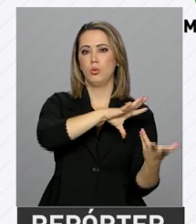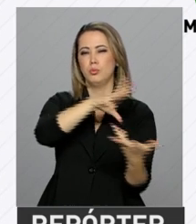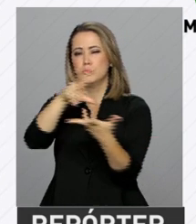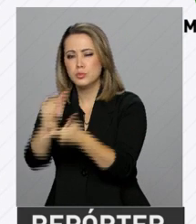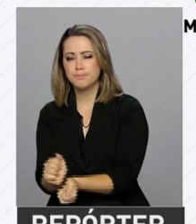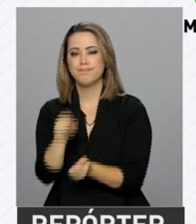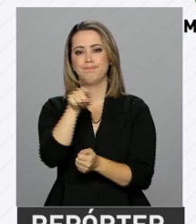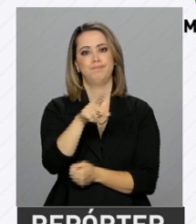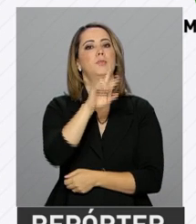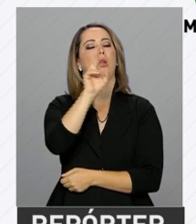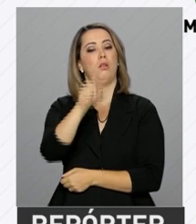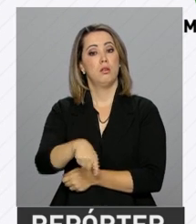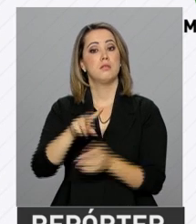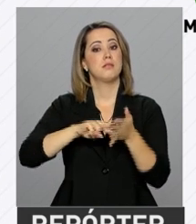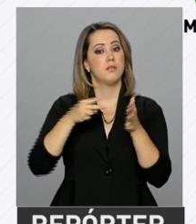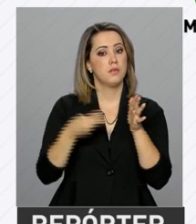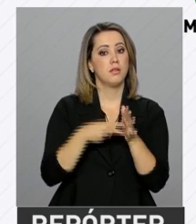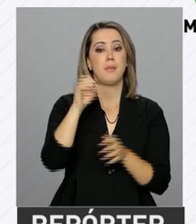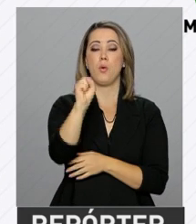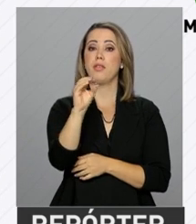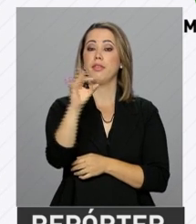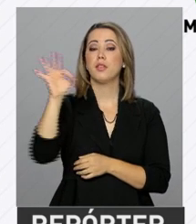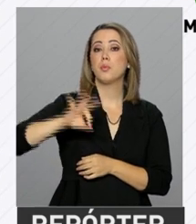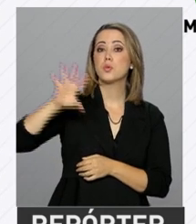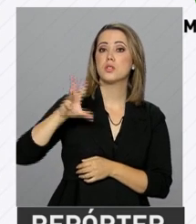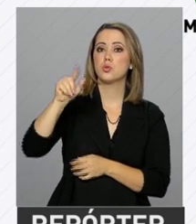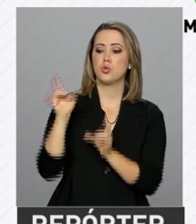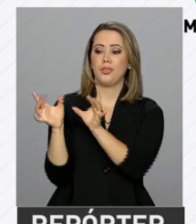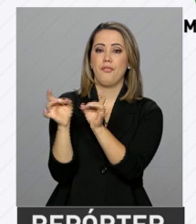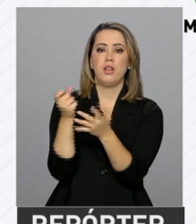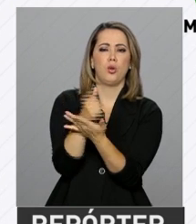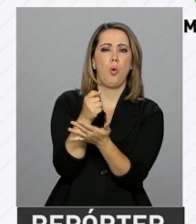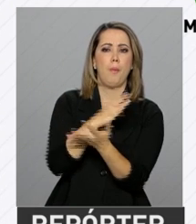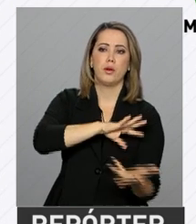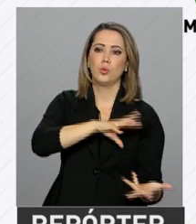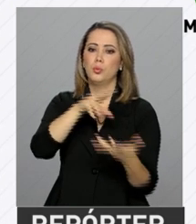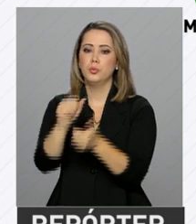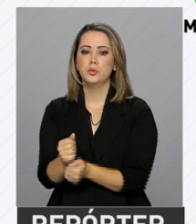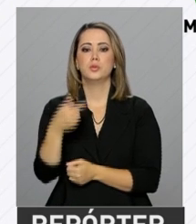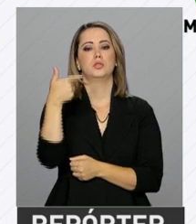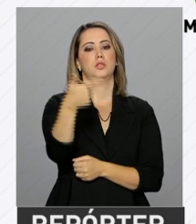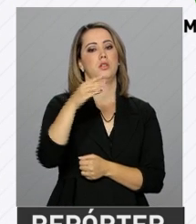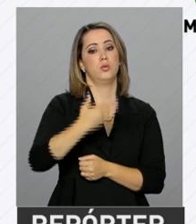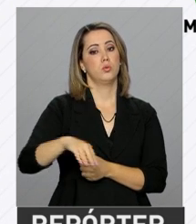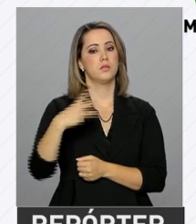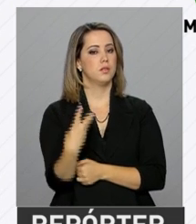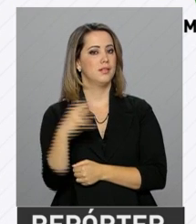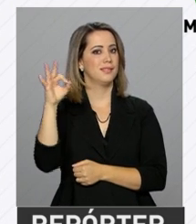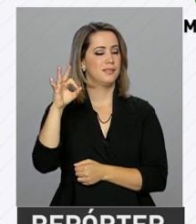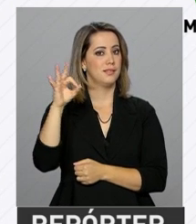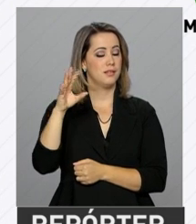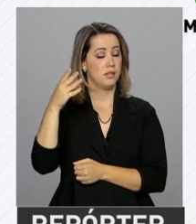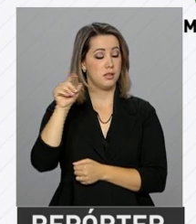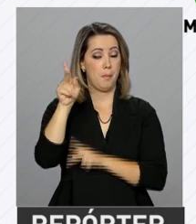responsáveis por 80% do comércio internacional e reúnem 2 ter da população mundial